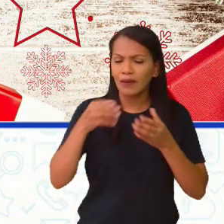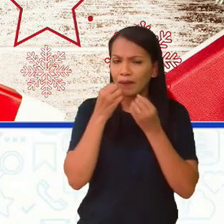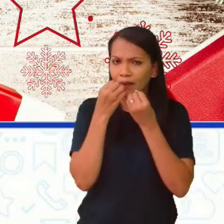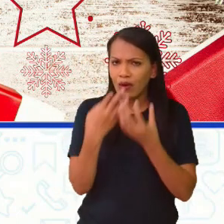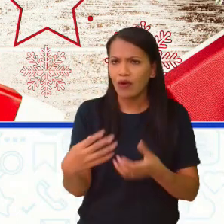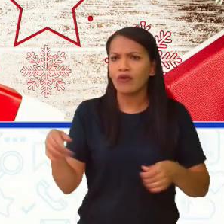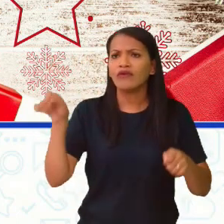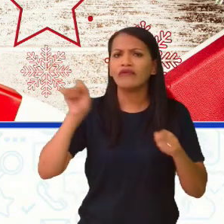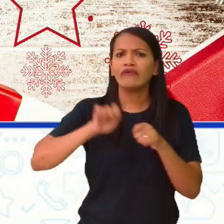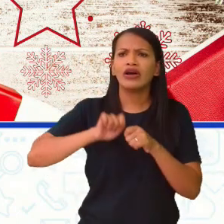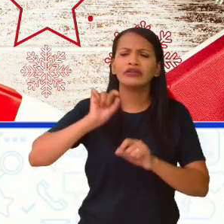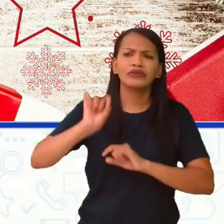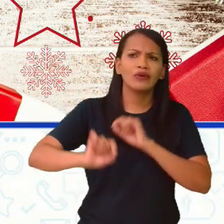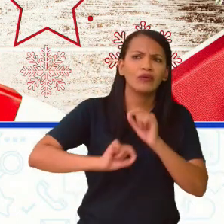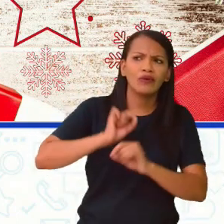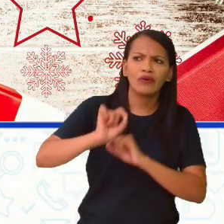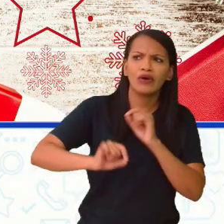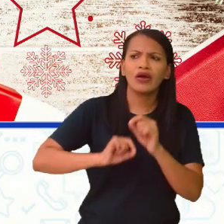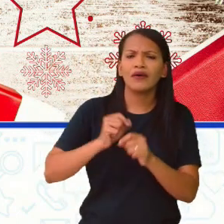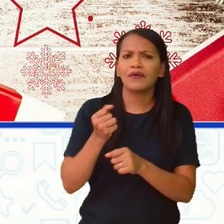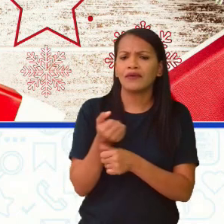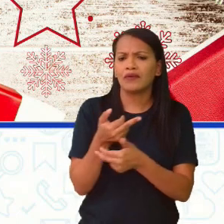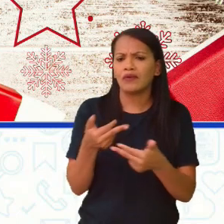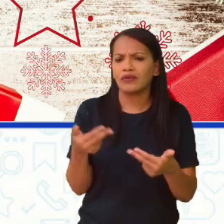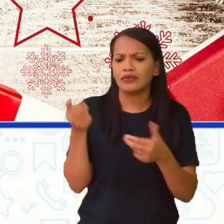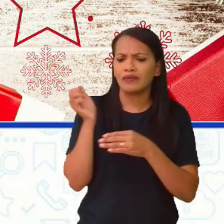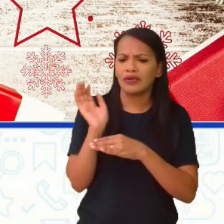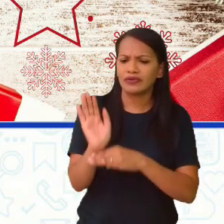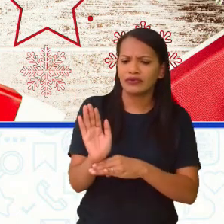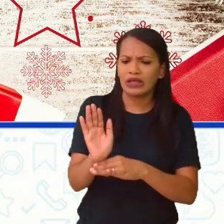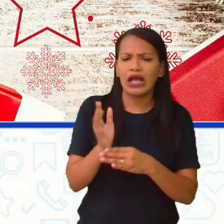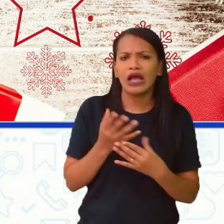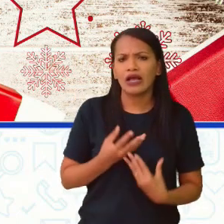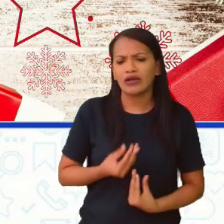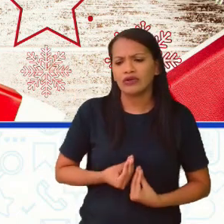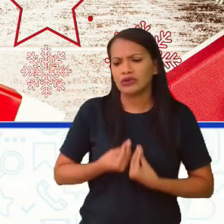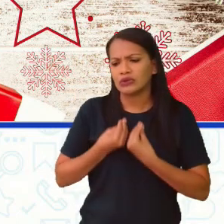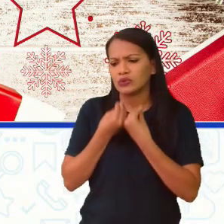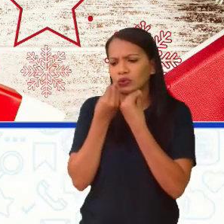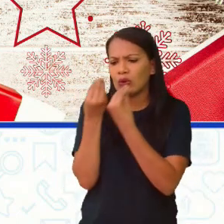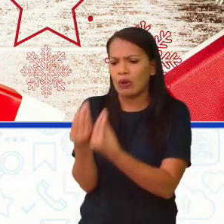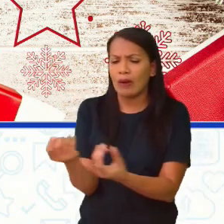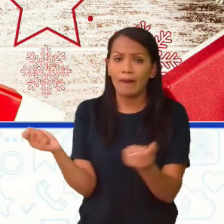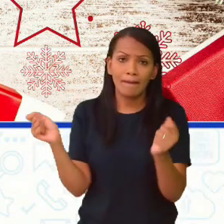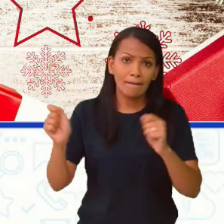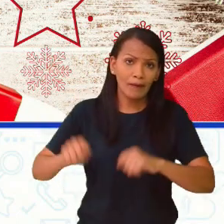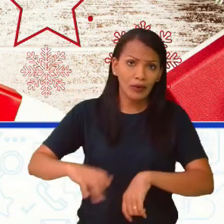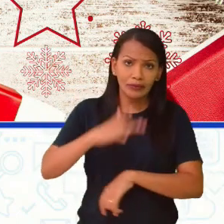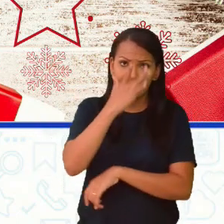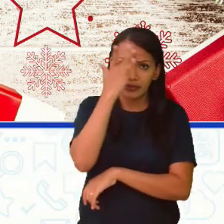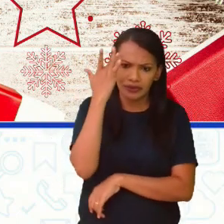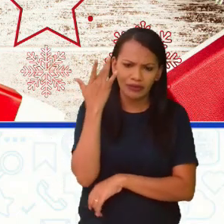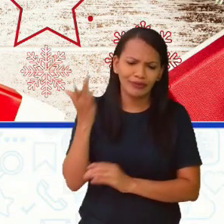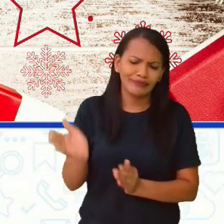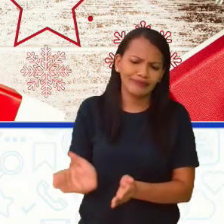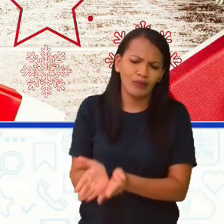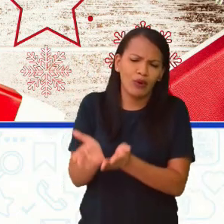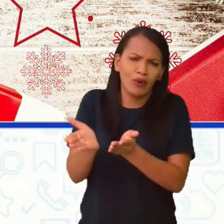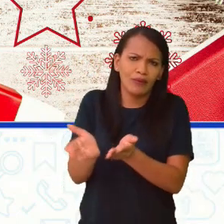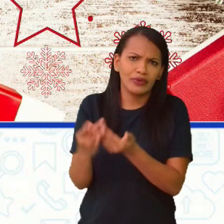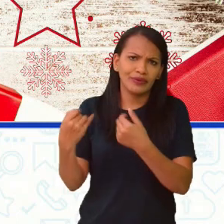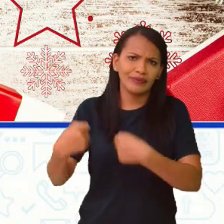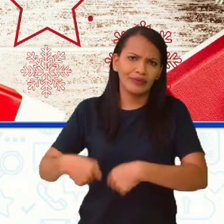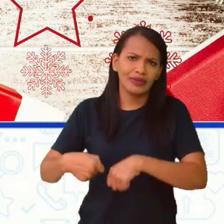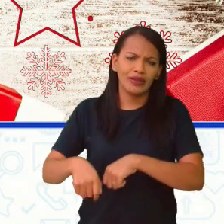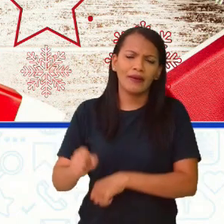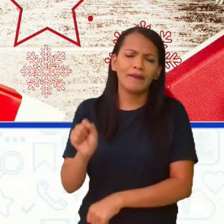gente fazer obras sociais, doação do que a gente pode para as pessoas que mais precisam. Então, é sempre bom que a